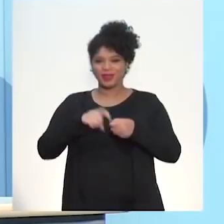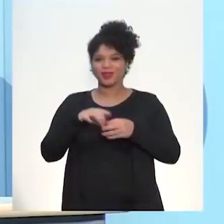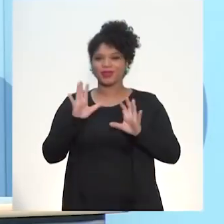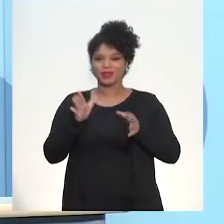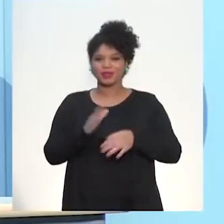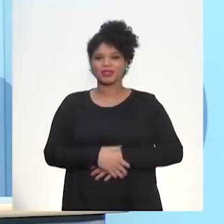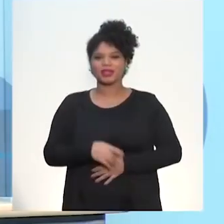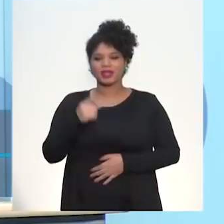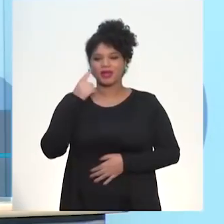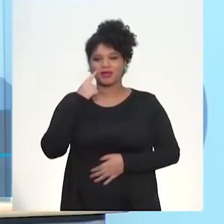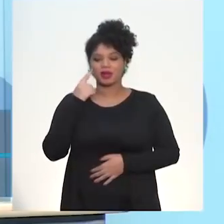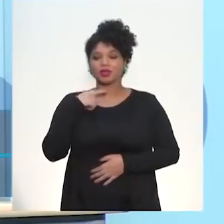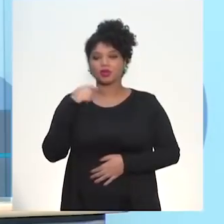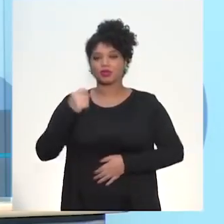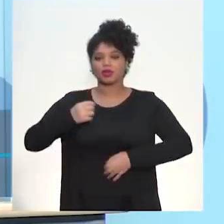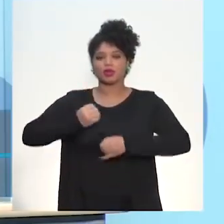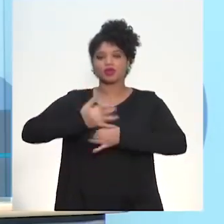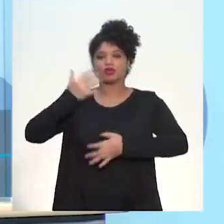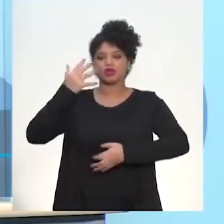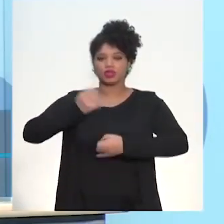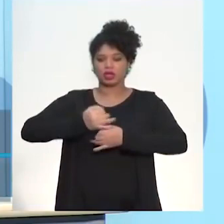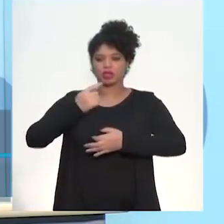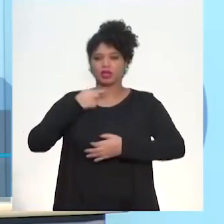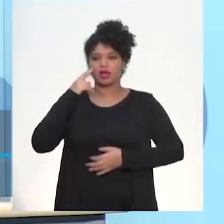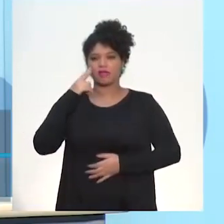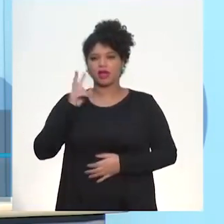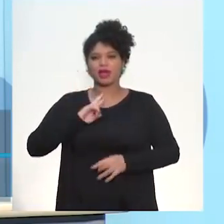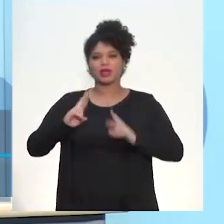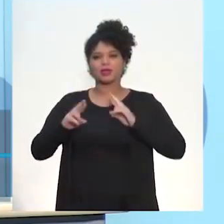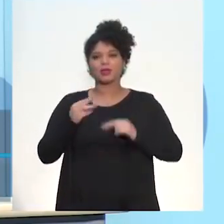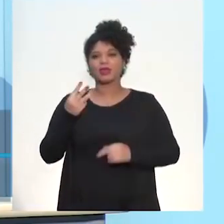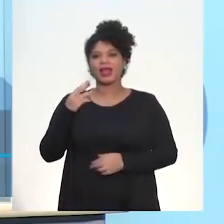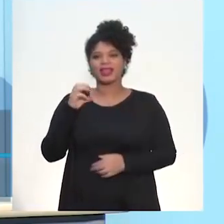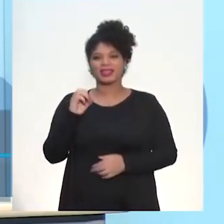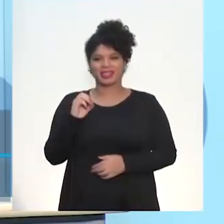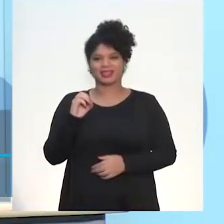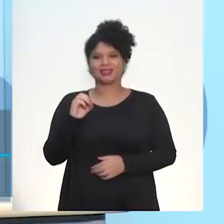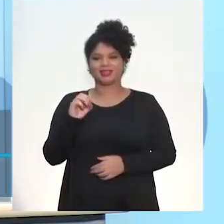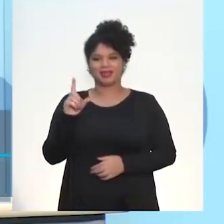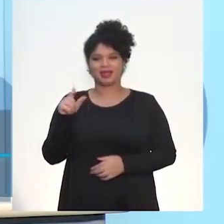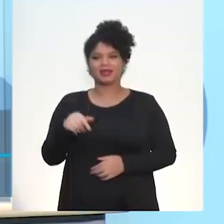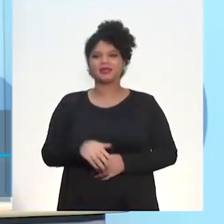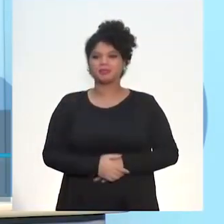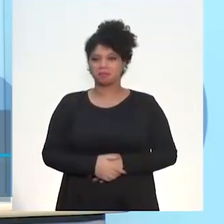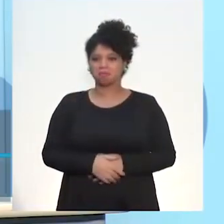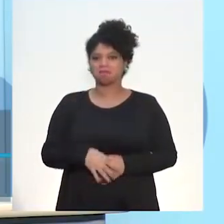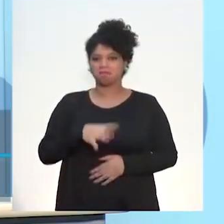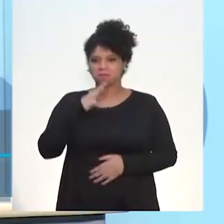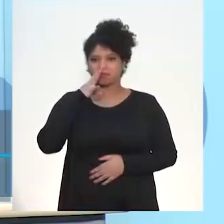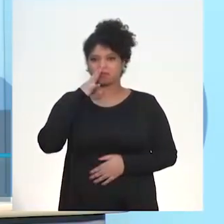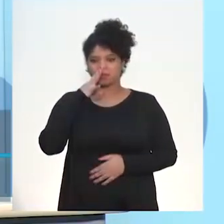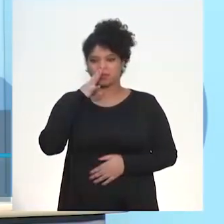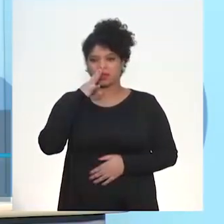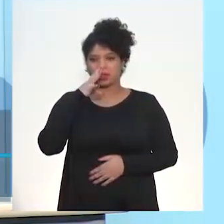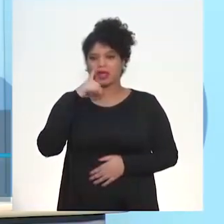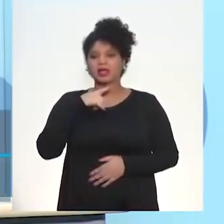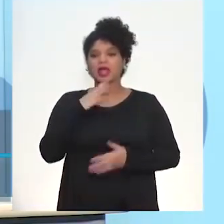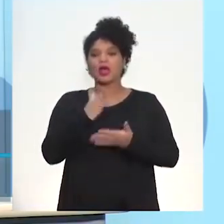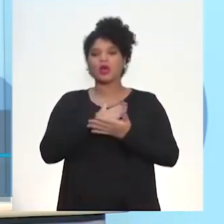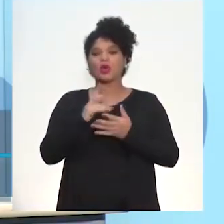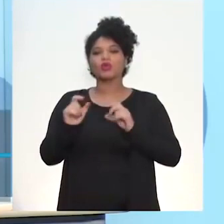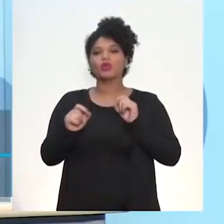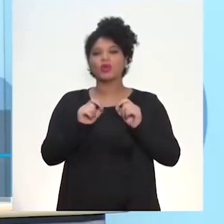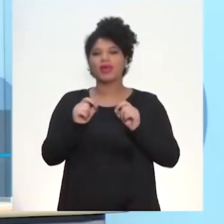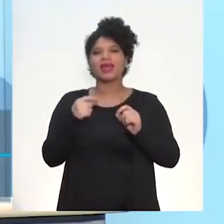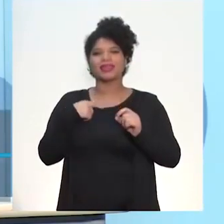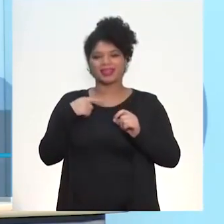Voltamos, e lá no chat, professora Roberta, só apareceu a resposta 30 caixas. Incrível, né? Pois é, e ainda colocaram a continha